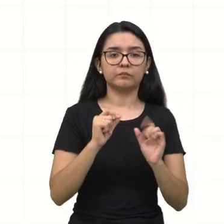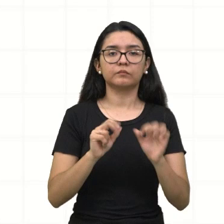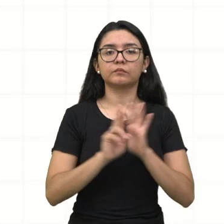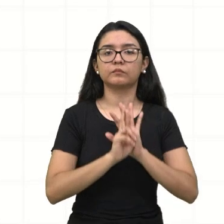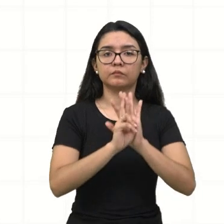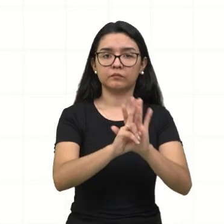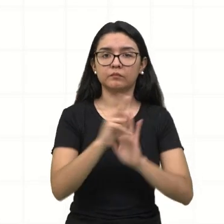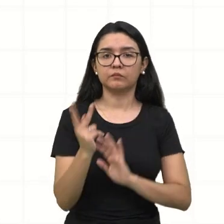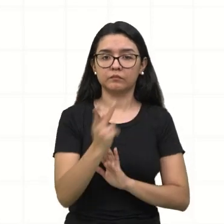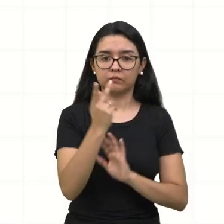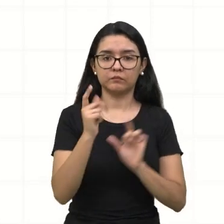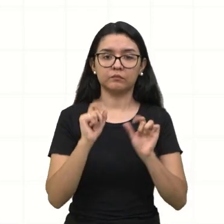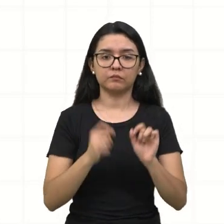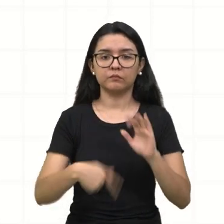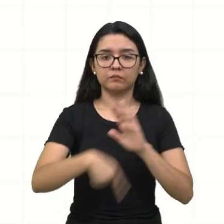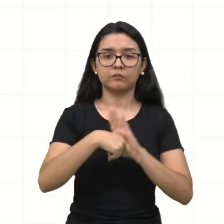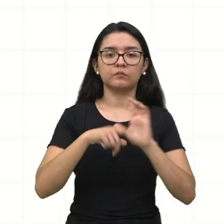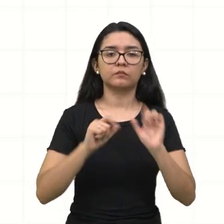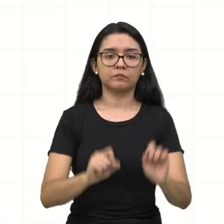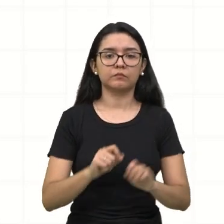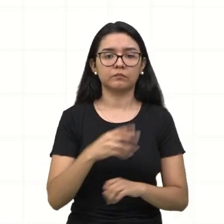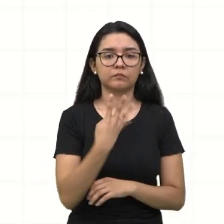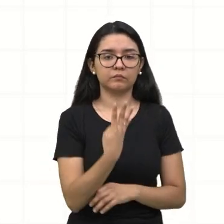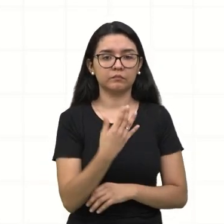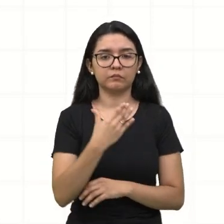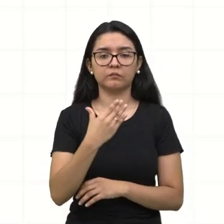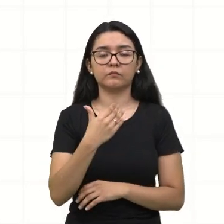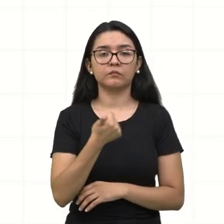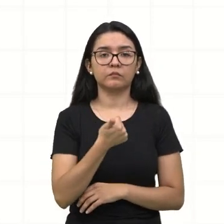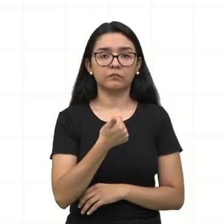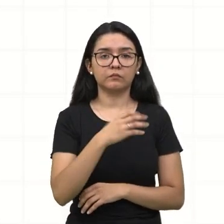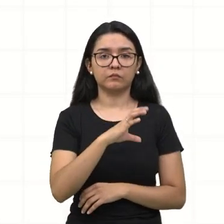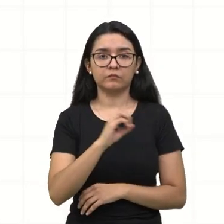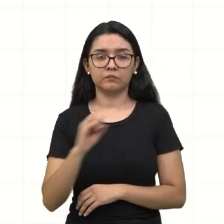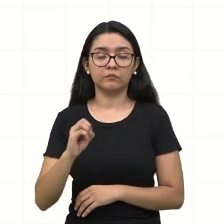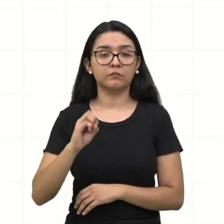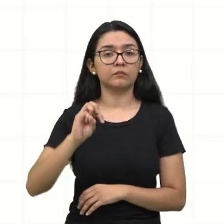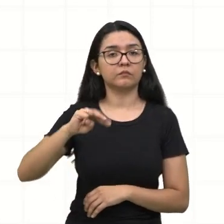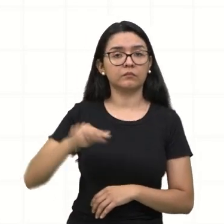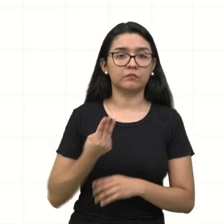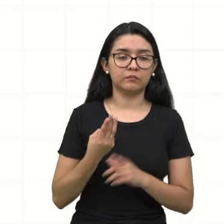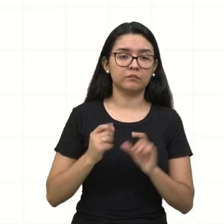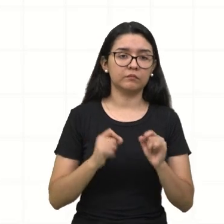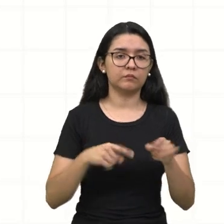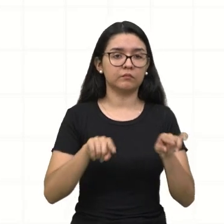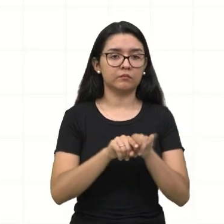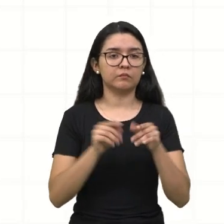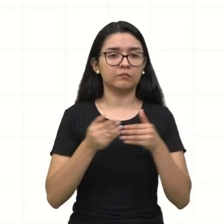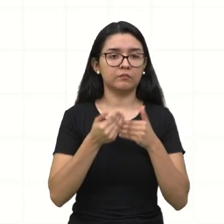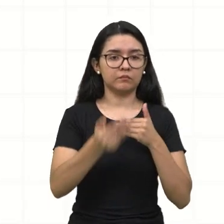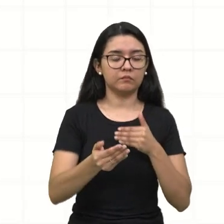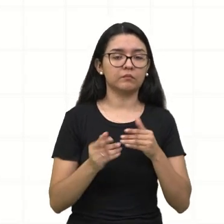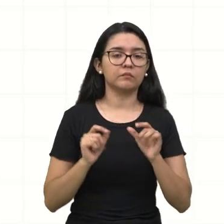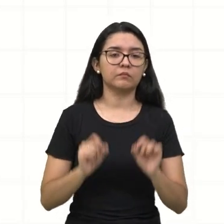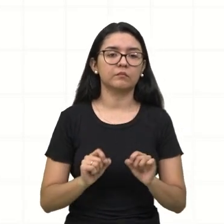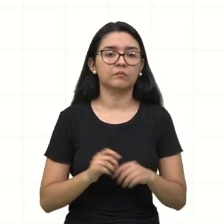que o valor posicional dele corresponde a 4 centenas de bilhão. Aí vamos para a próxima ordem,